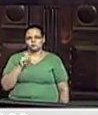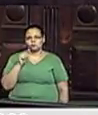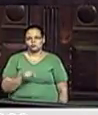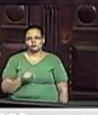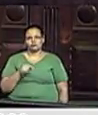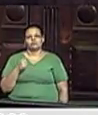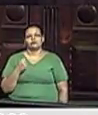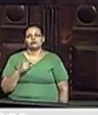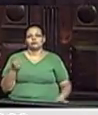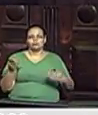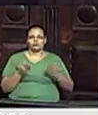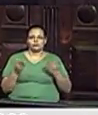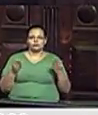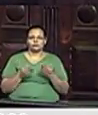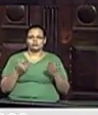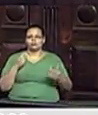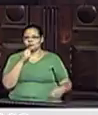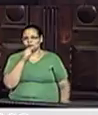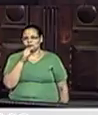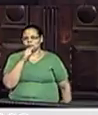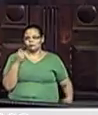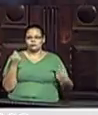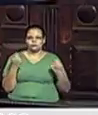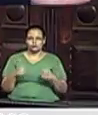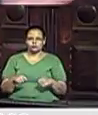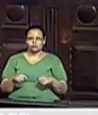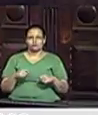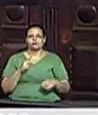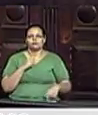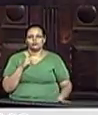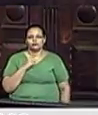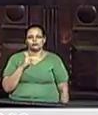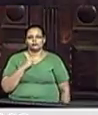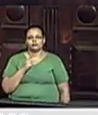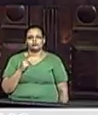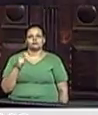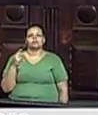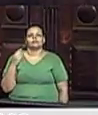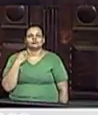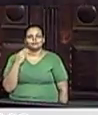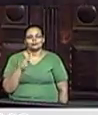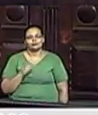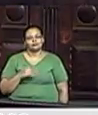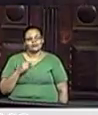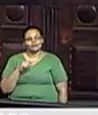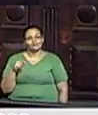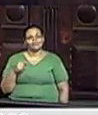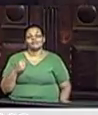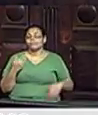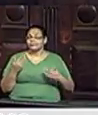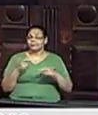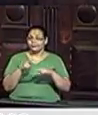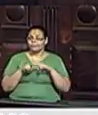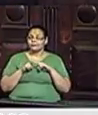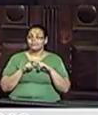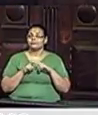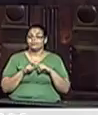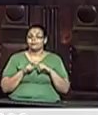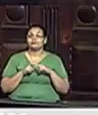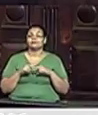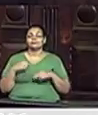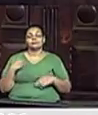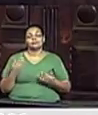sua clientela e agora se veem sem possibilidade de ter uma agência bancária onde moram, onde tem seu pequeno negócio. Por isso, hoje a audiência foi